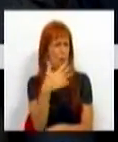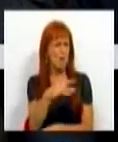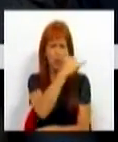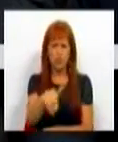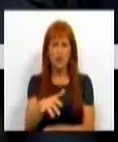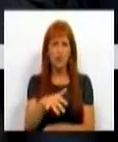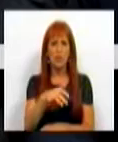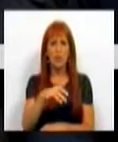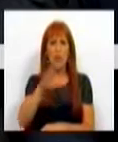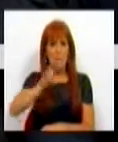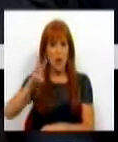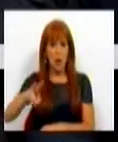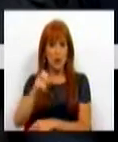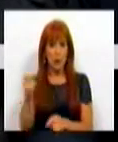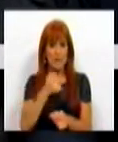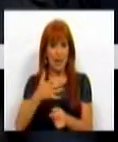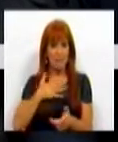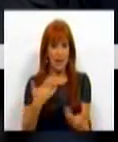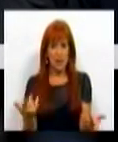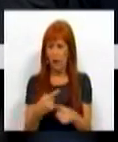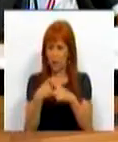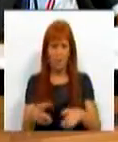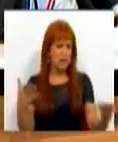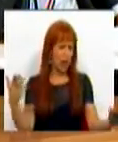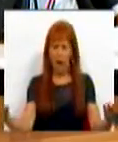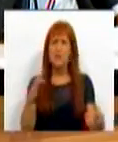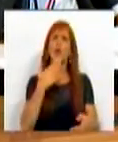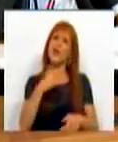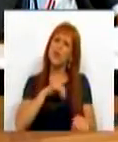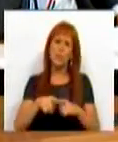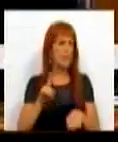quase 200 milhões de euros nas empresas. Isto é, de facto, a diferença. Muito obrigado, Sr. Deputado. Já teve...